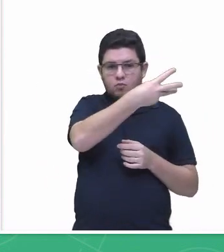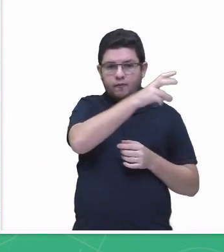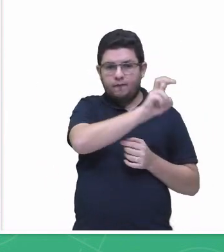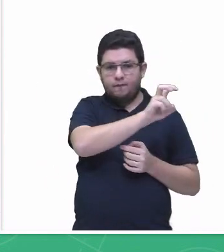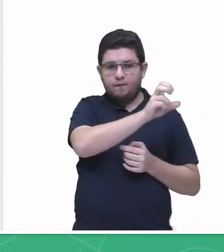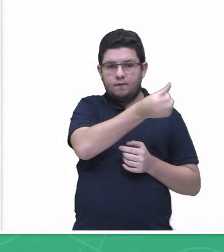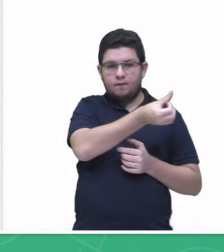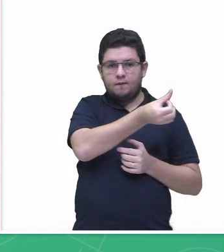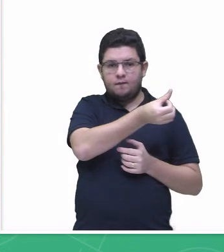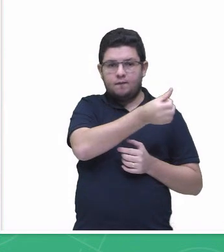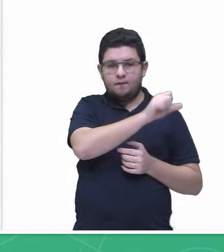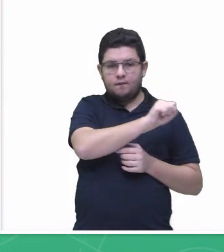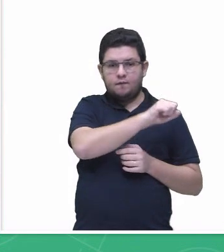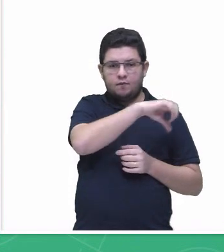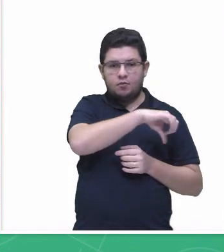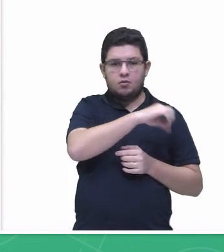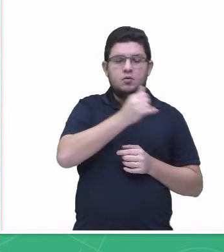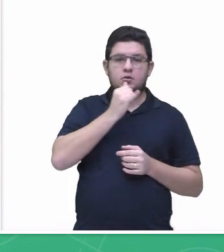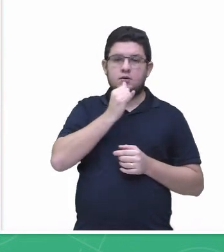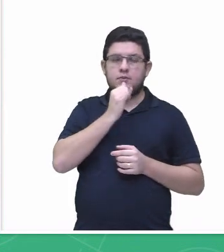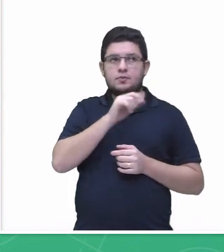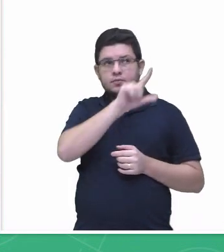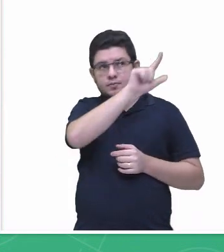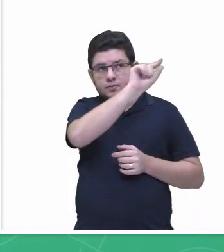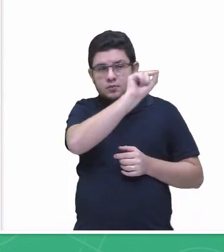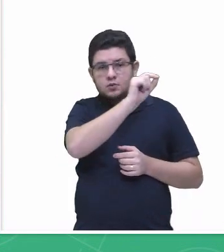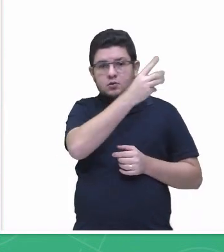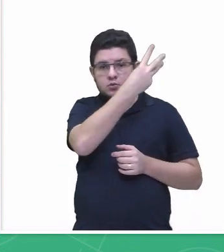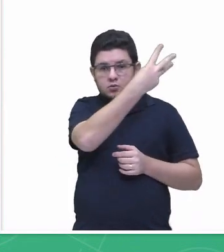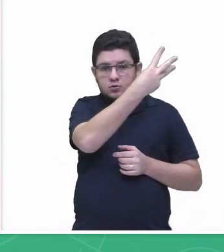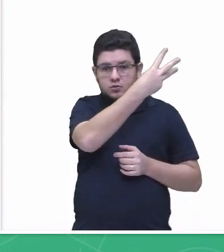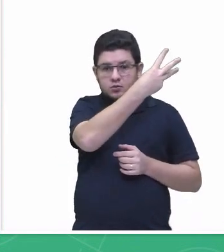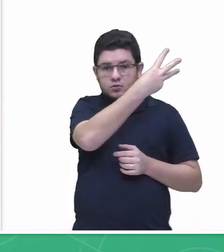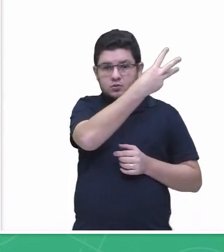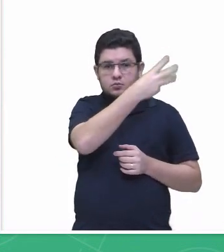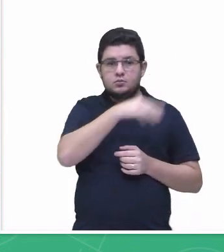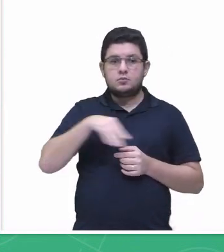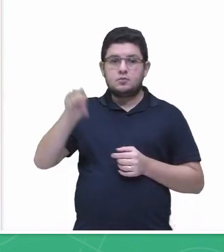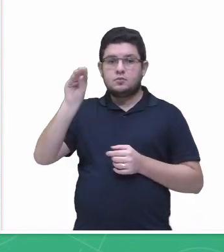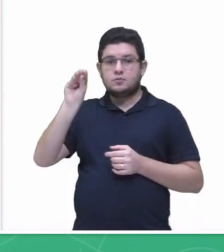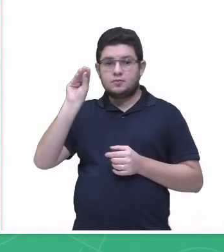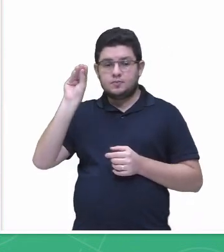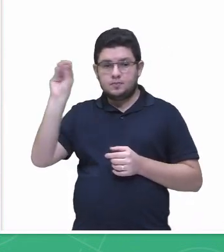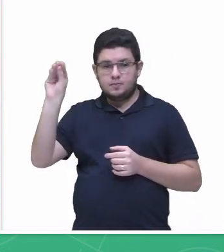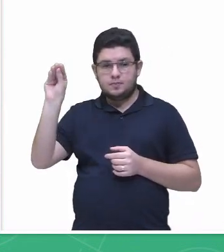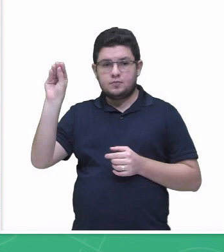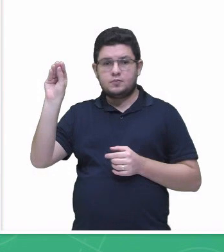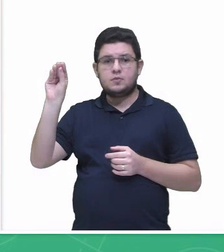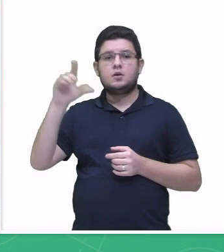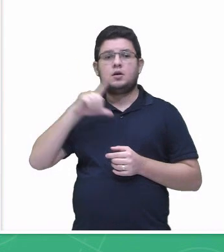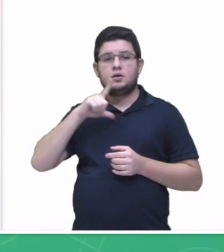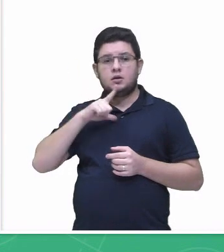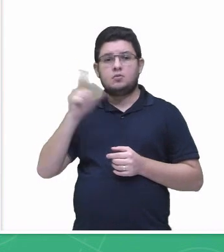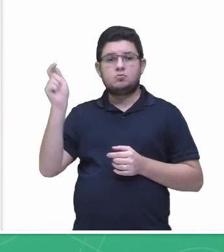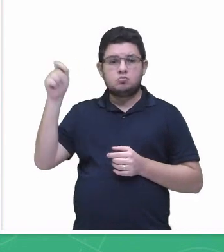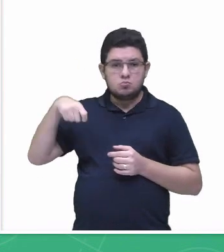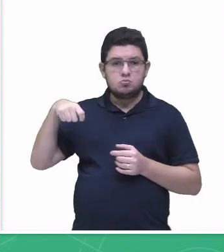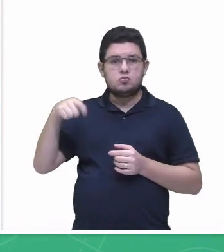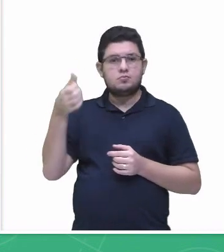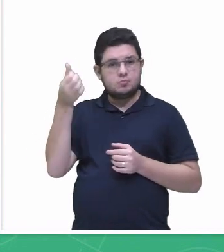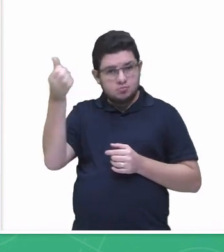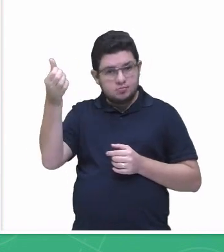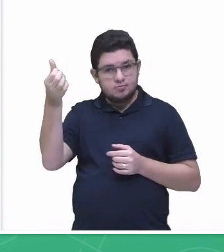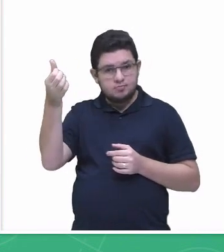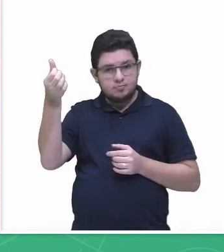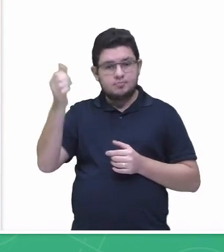por exemplo, o 3, mas eu escolhi o 3 dentro de 6 possíveis. Para o